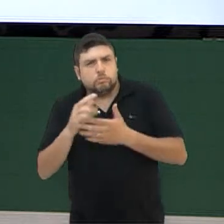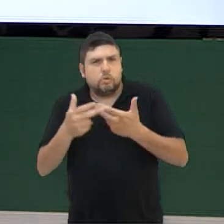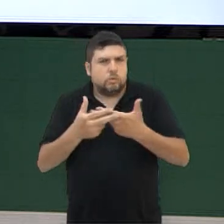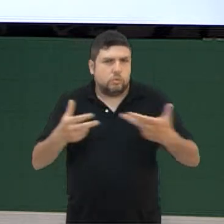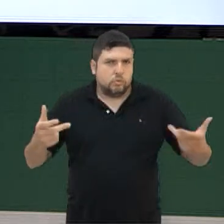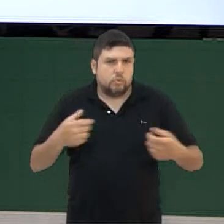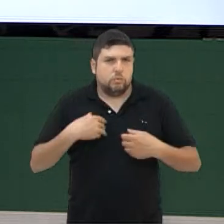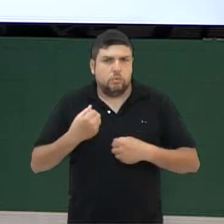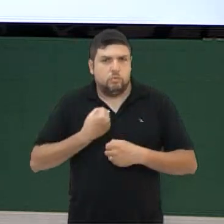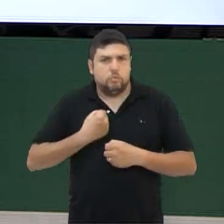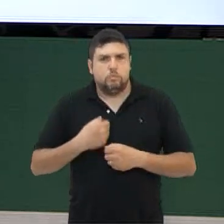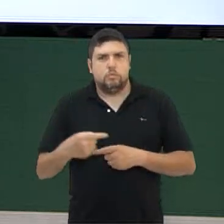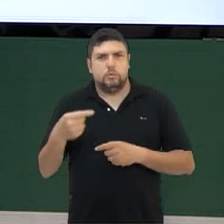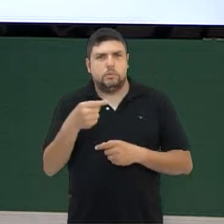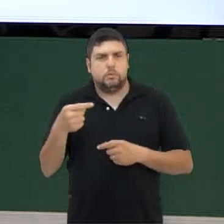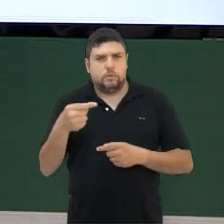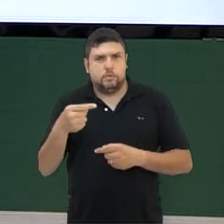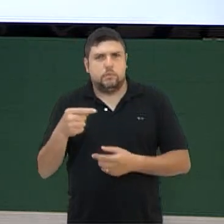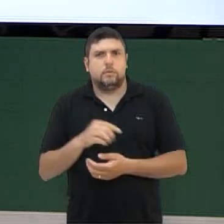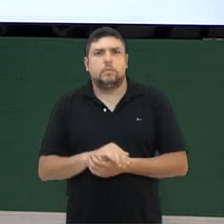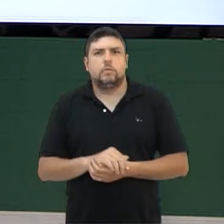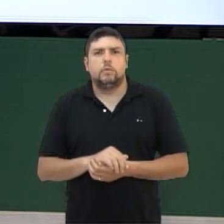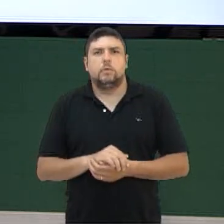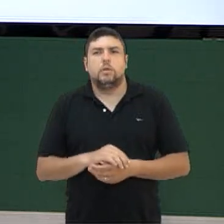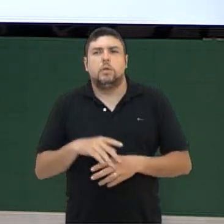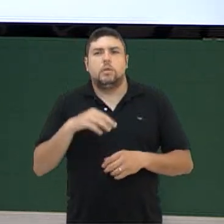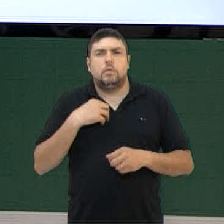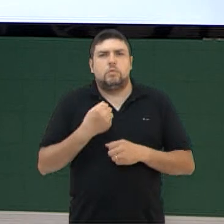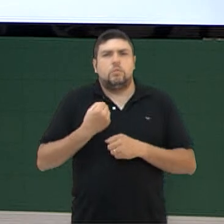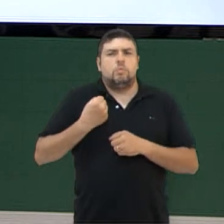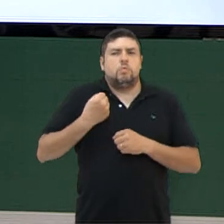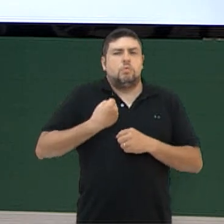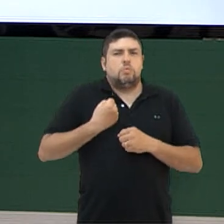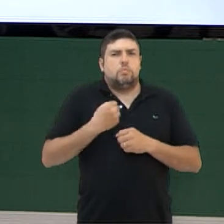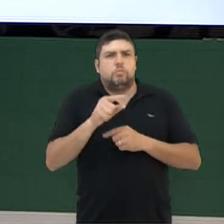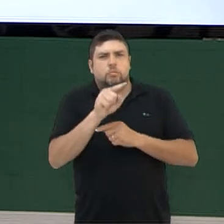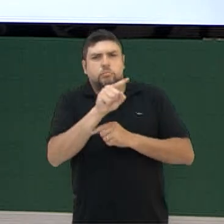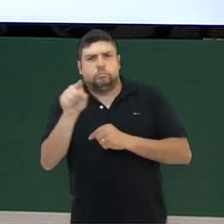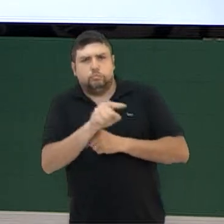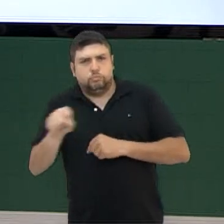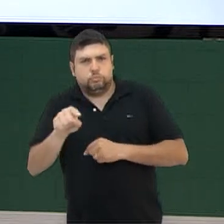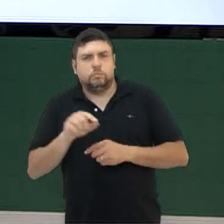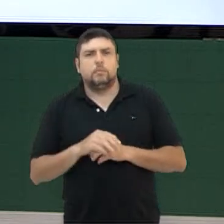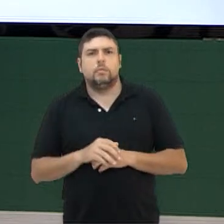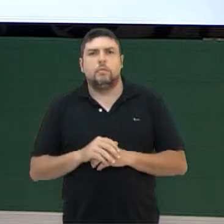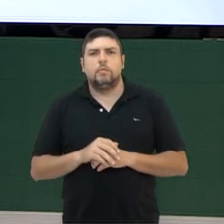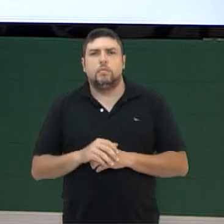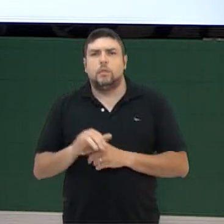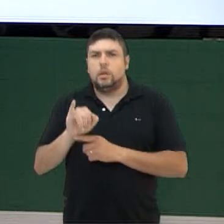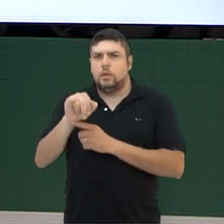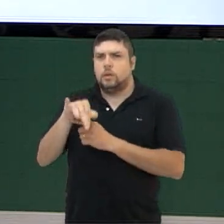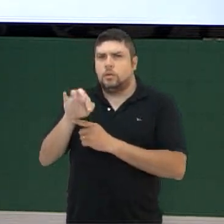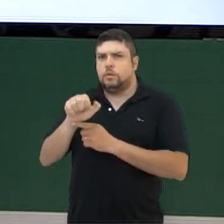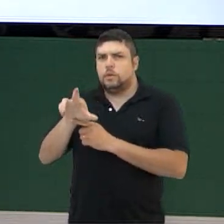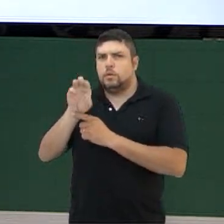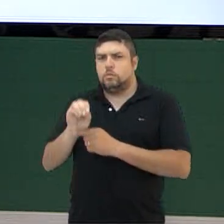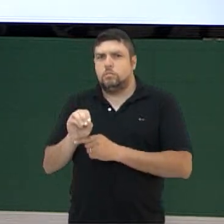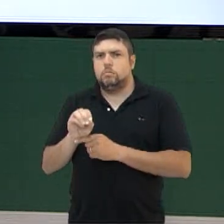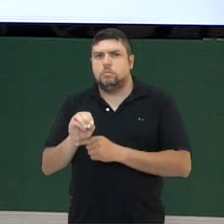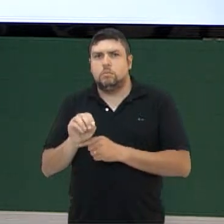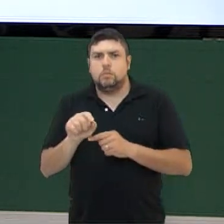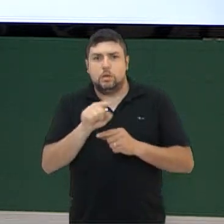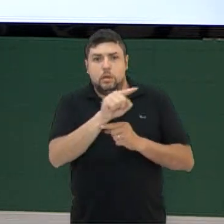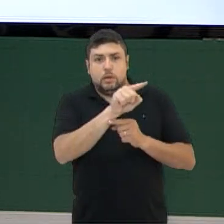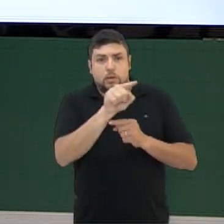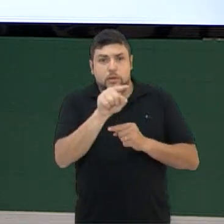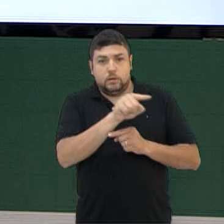aí surgiu o conjunto dos números inteiros. Só que no conjunto dos números inteiros também está o conjunto dos